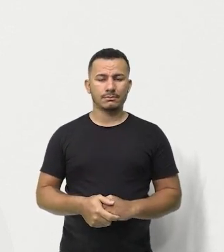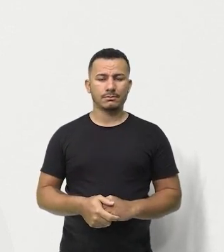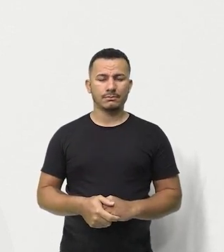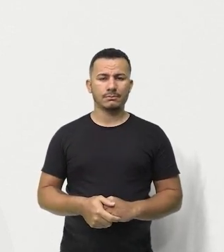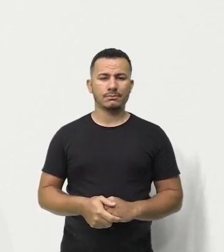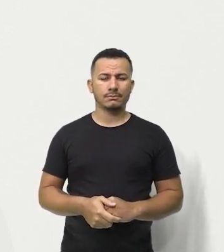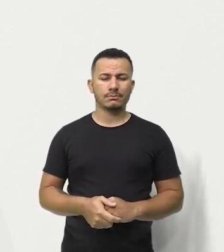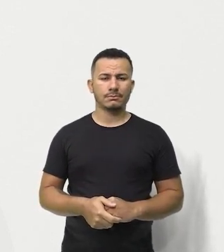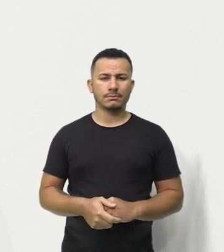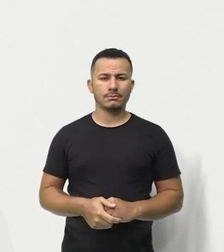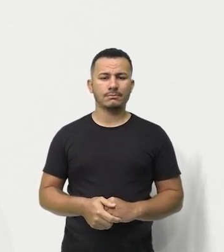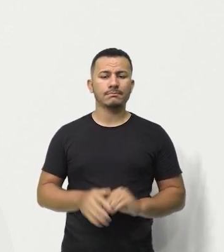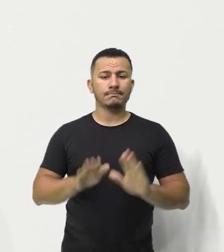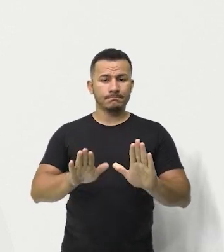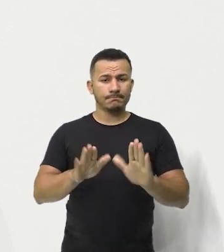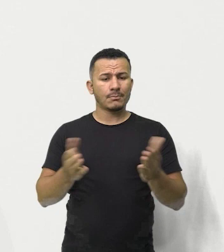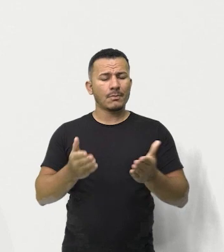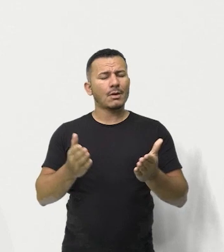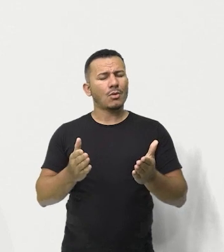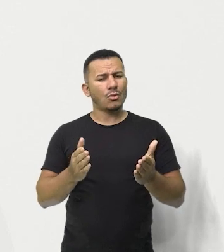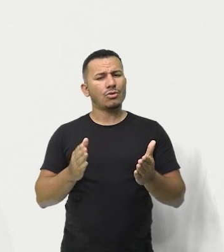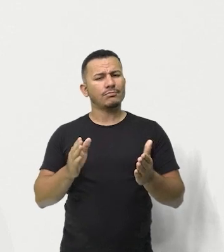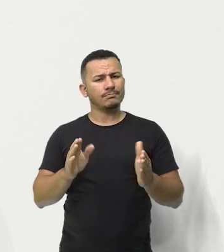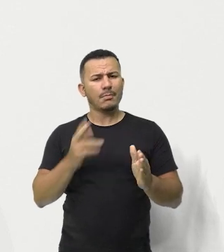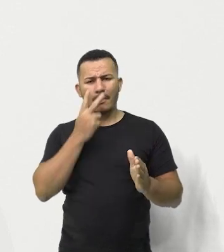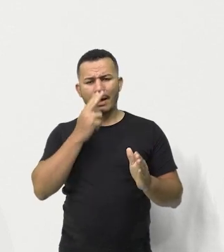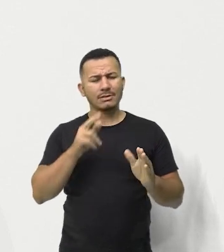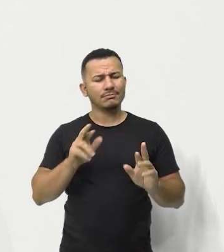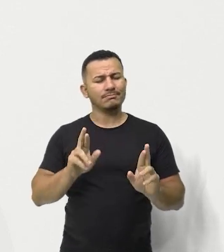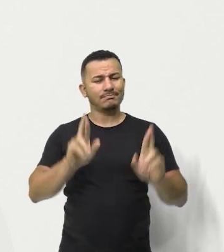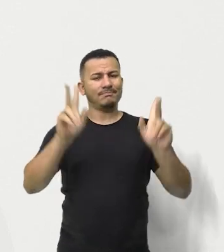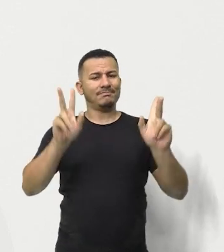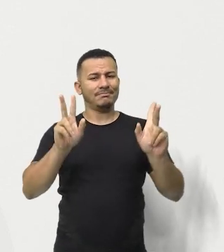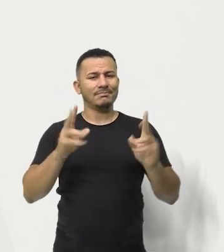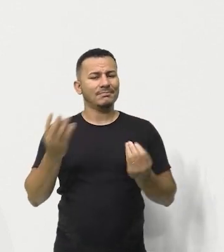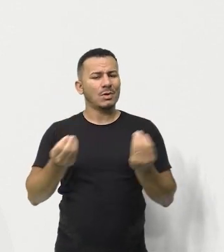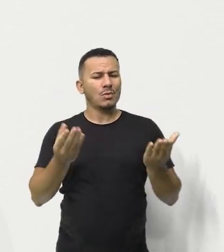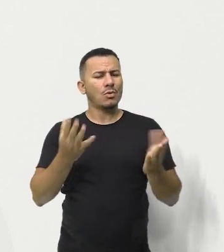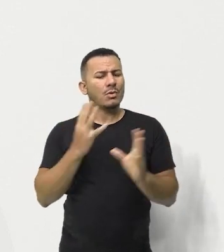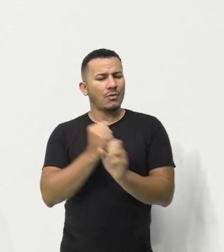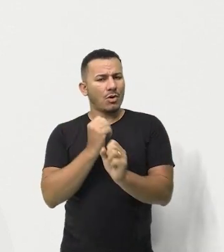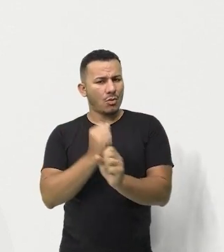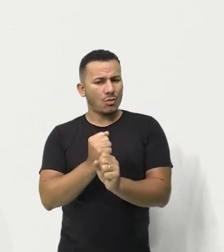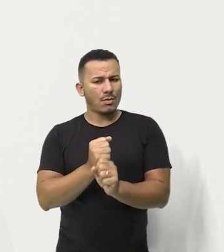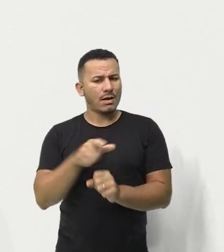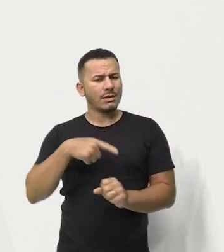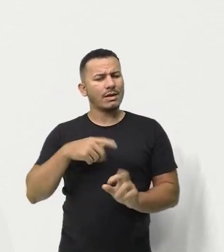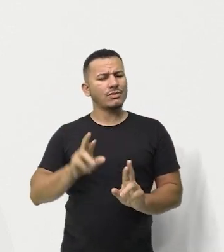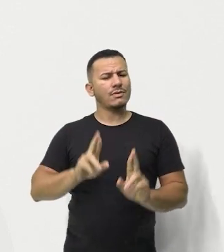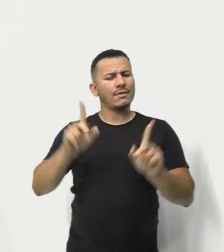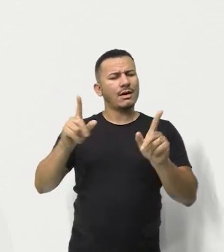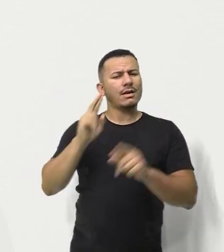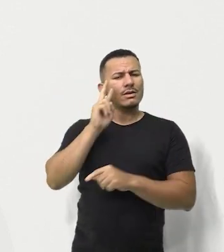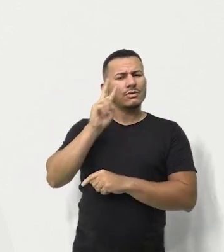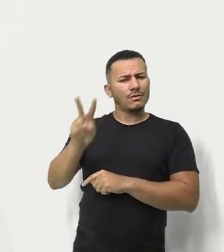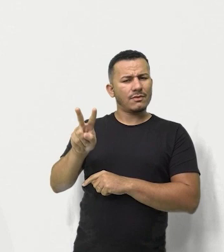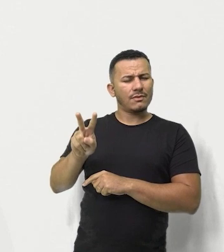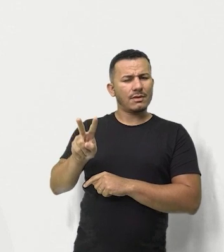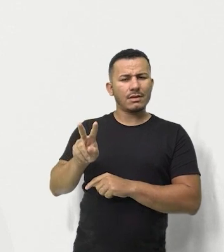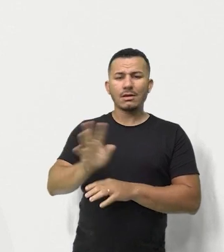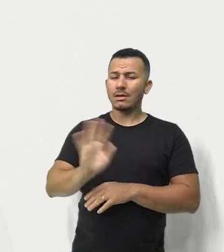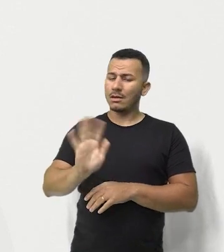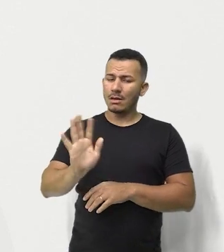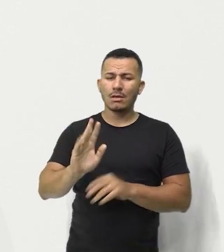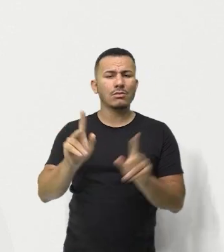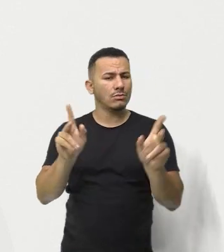só. Ora, essa coisa agora encorpou, né? Aumentou o pensamento. Professor, como é que se faz